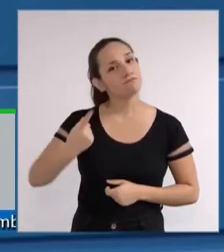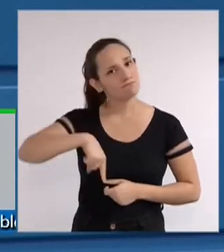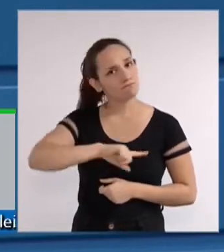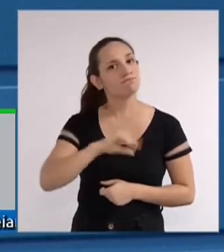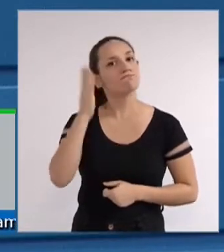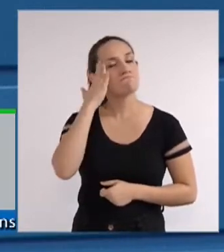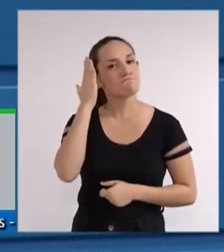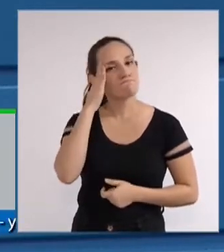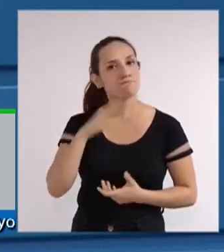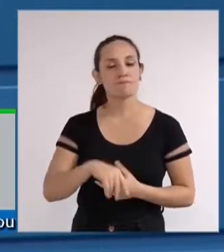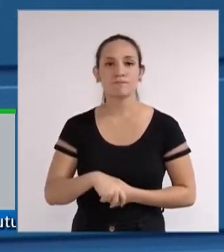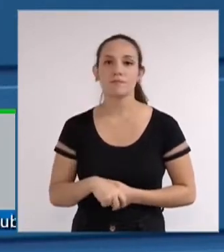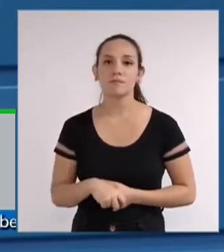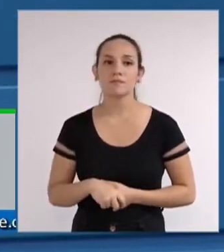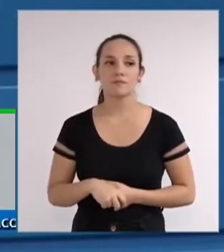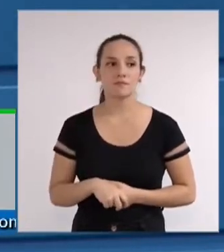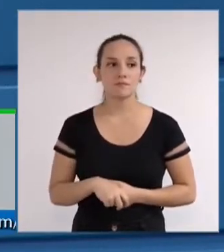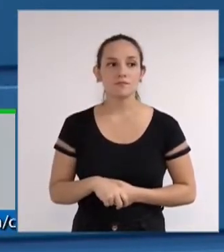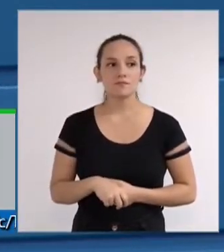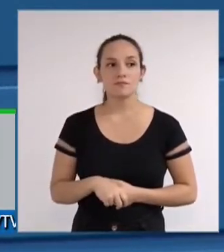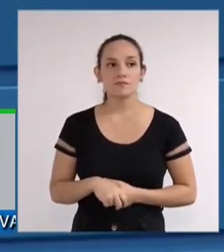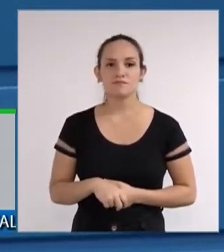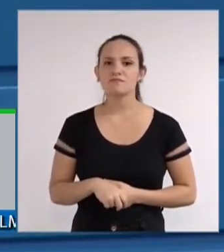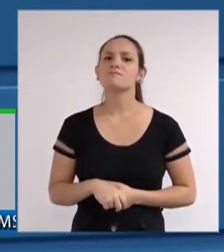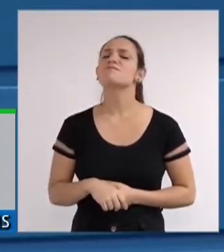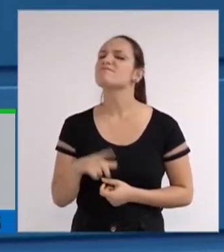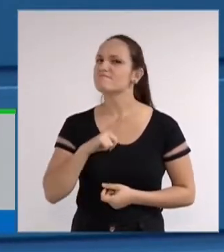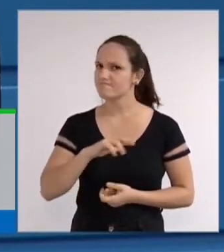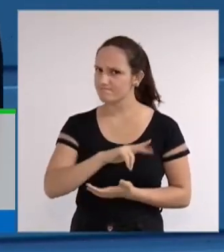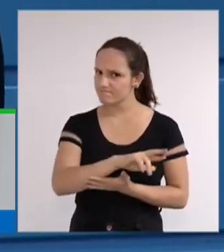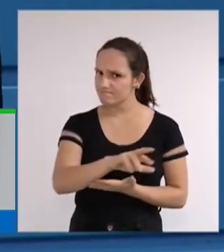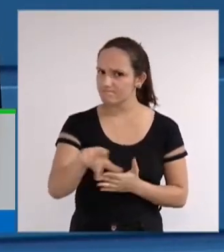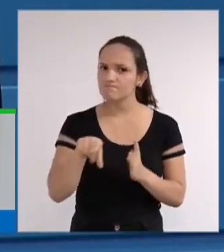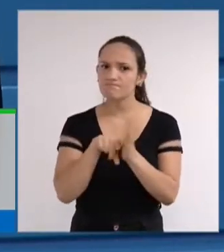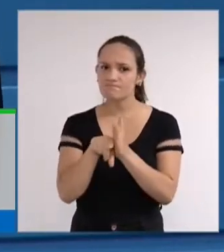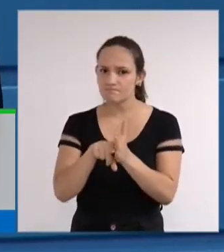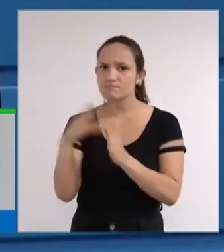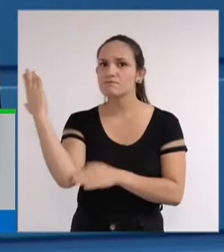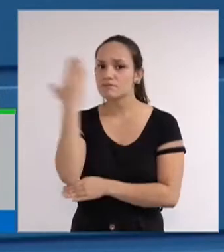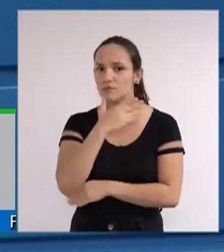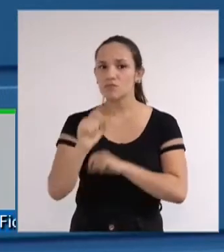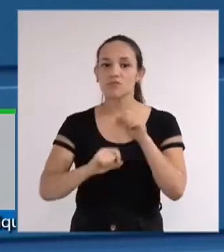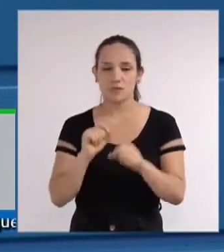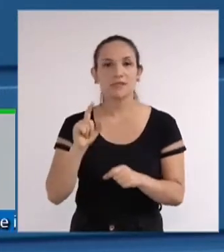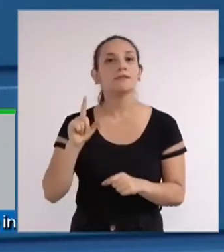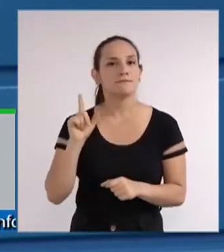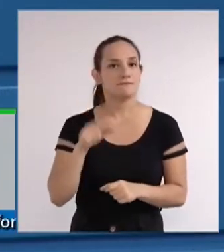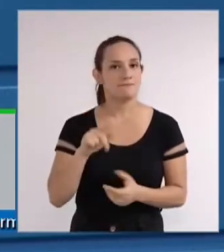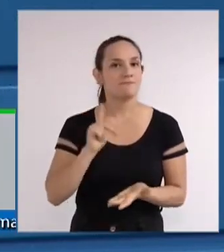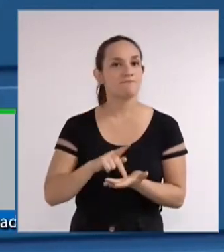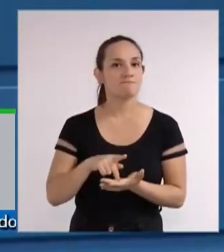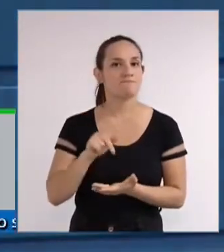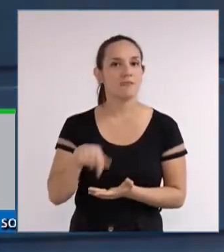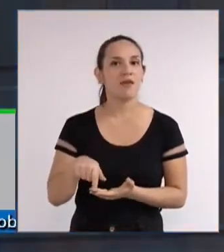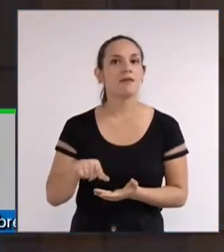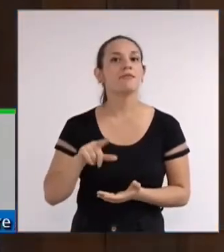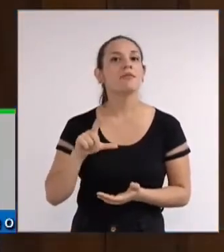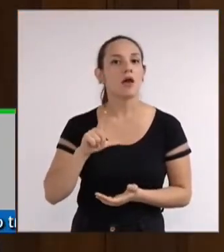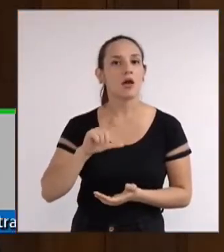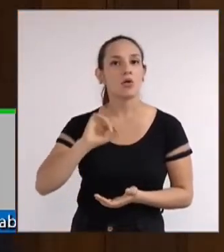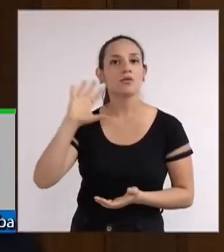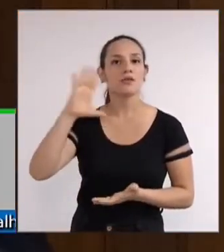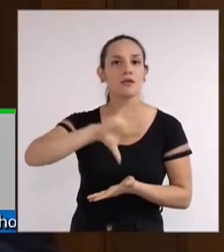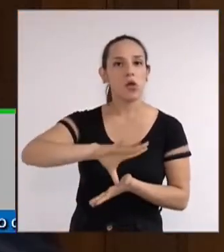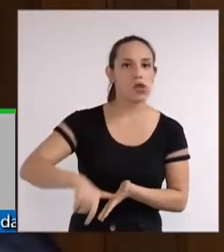somos de vários e vários levantamentos que já foram feitos e comprovados da fraude da urna eletrônica. E,